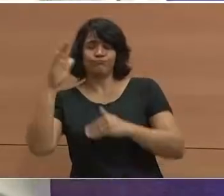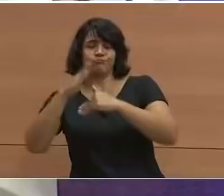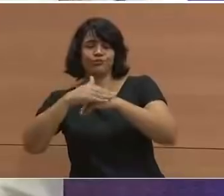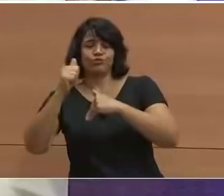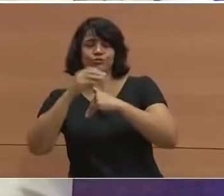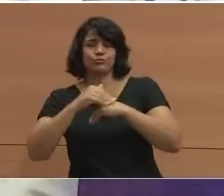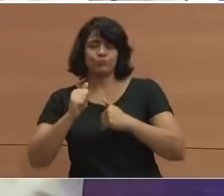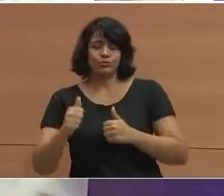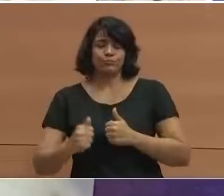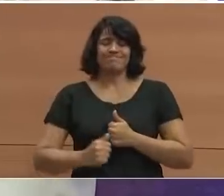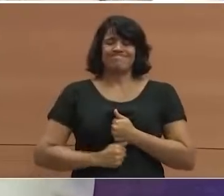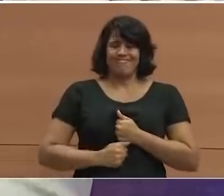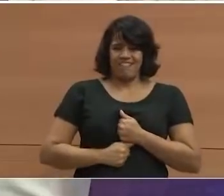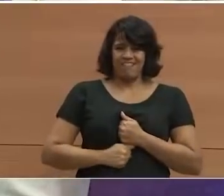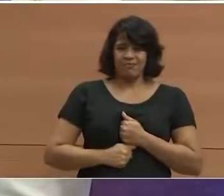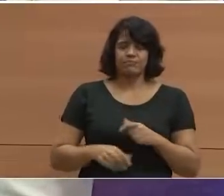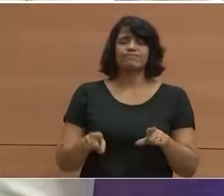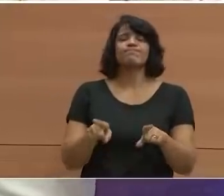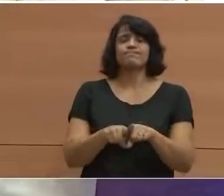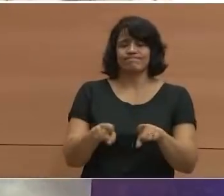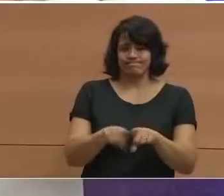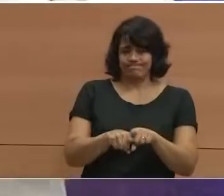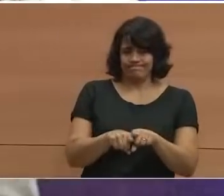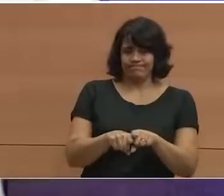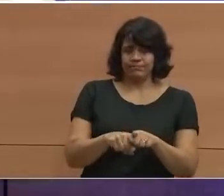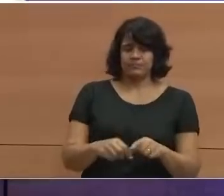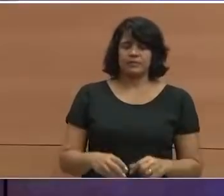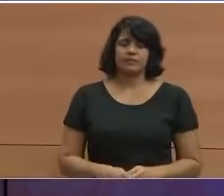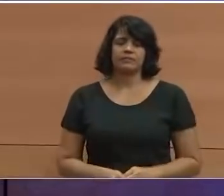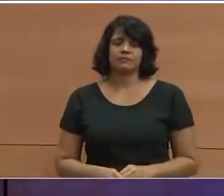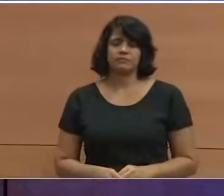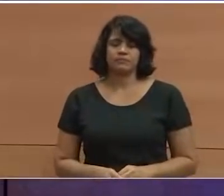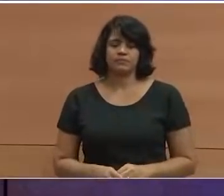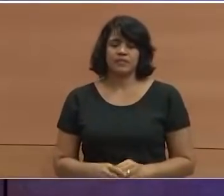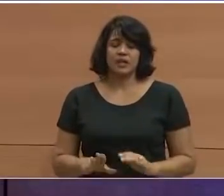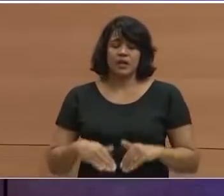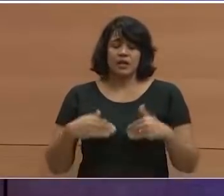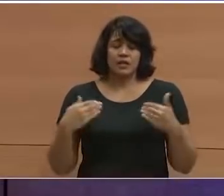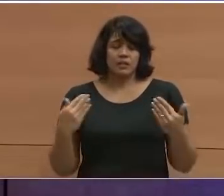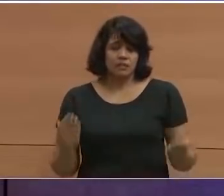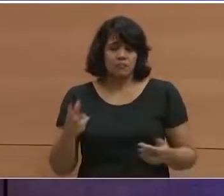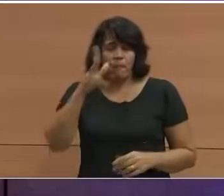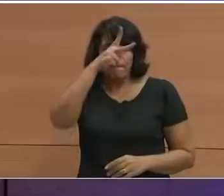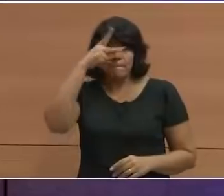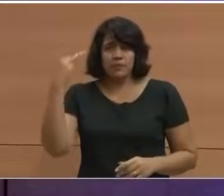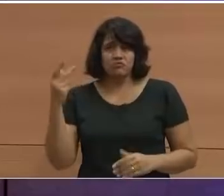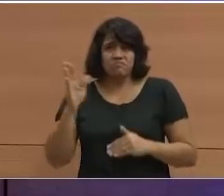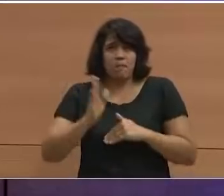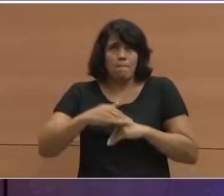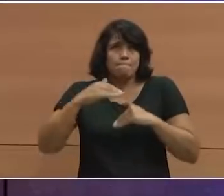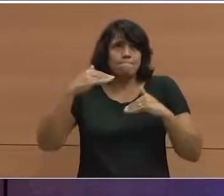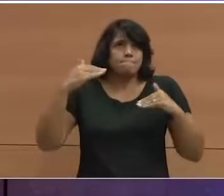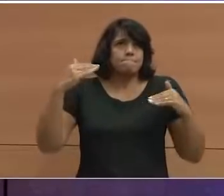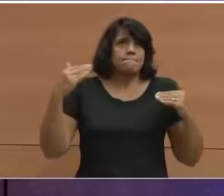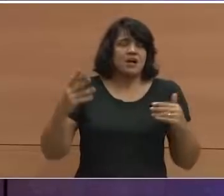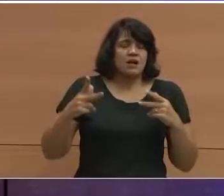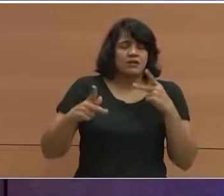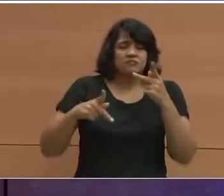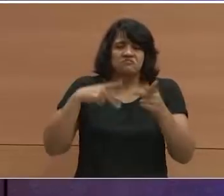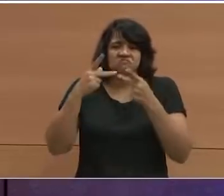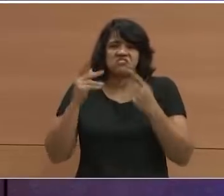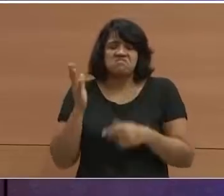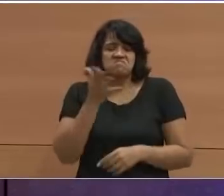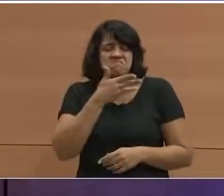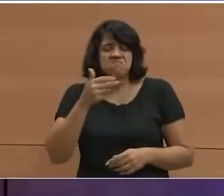Então, pessoas mais eloquentes do que o profeta que Deus levantou, tem sempre uma tendência